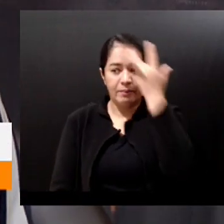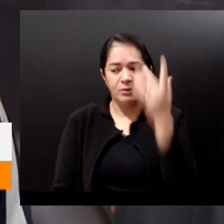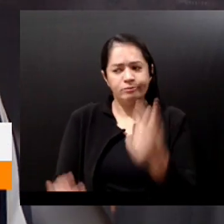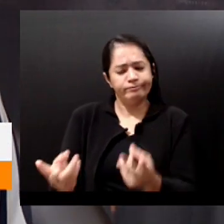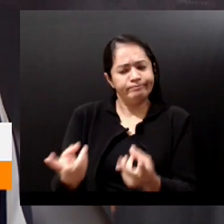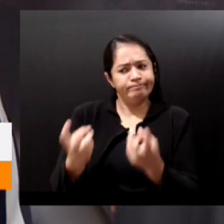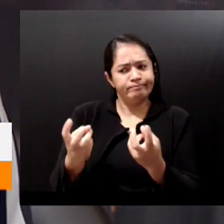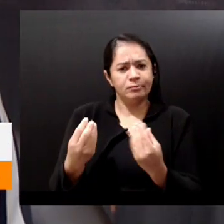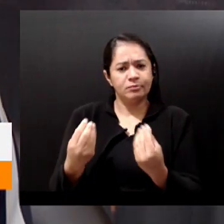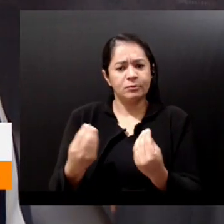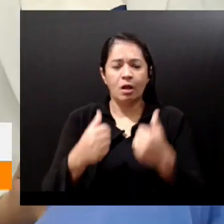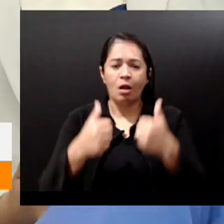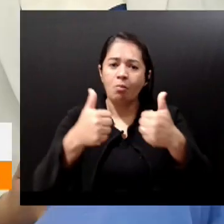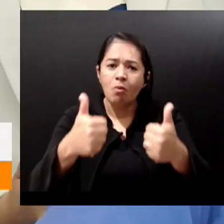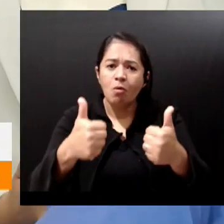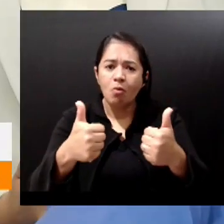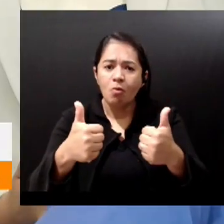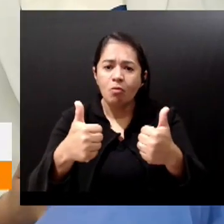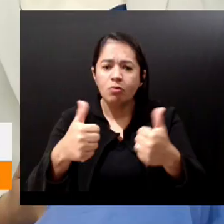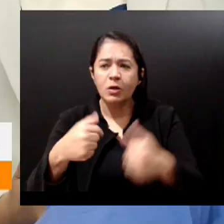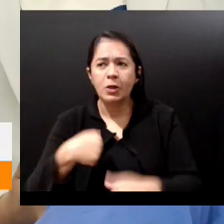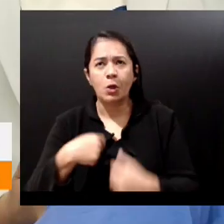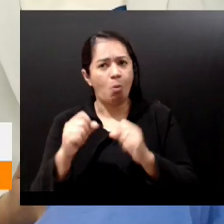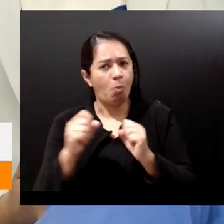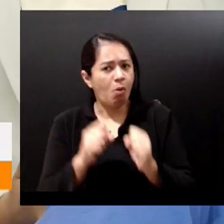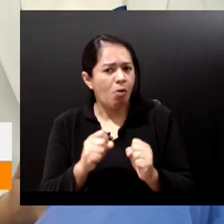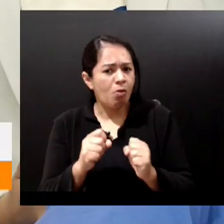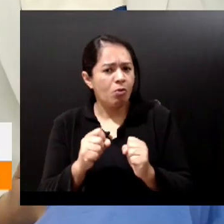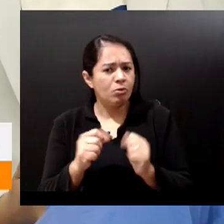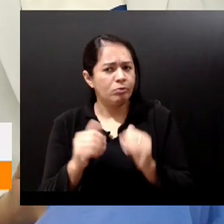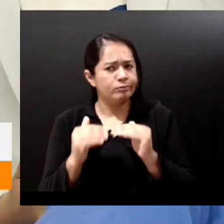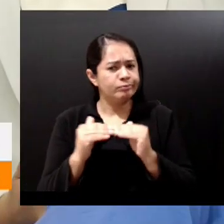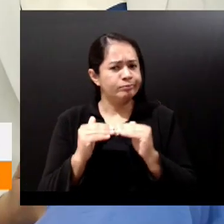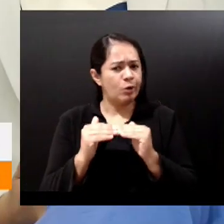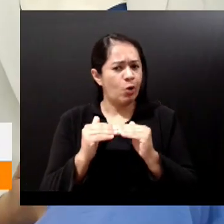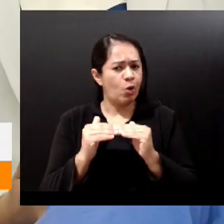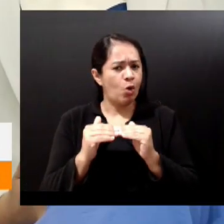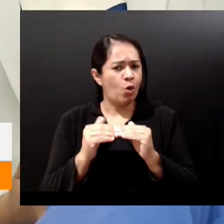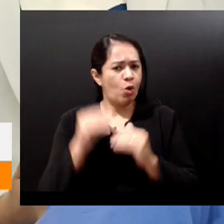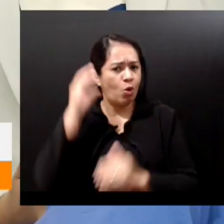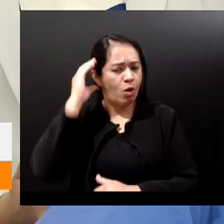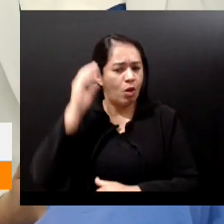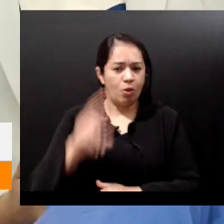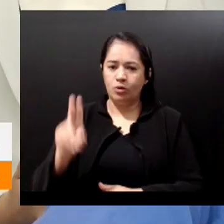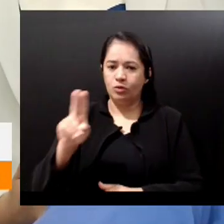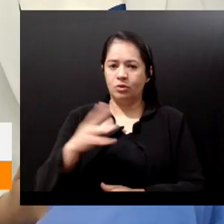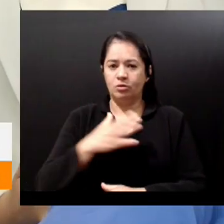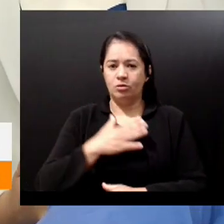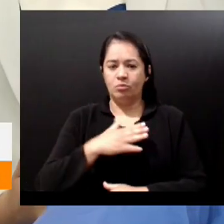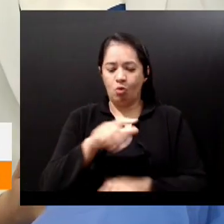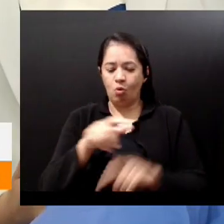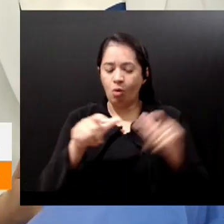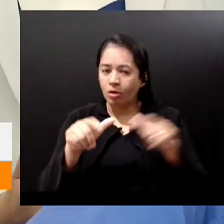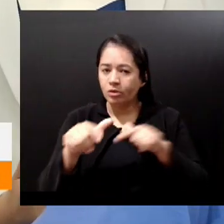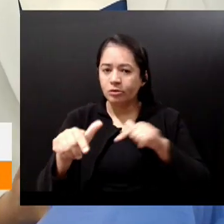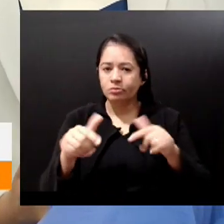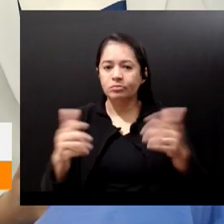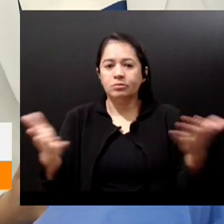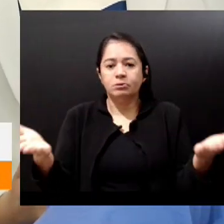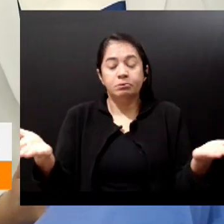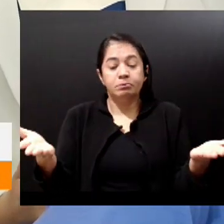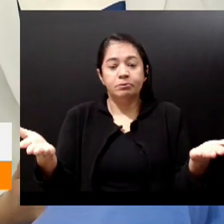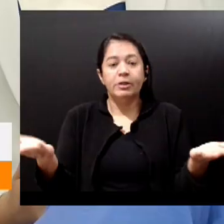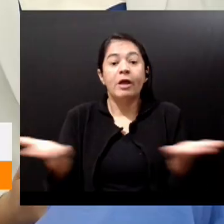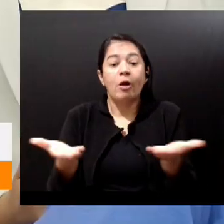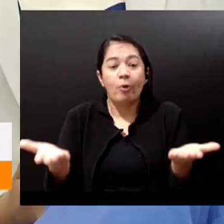positivo? Será que eu devo? Será que convém usar o fone de ouvido no meu ambiente de trabalho? É verdade, Lucas. E agora, a